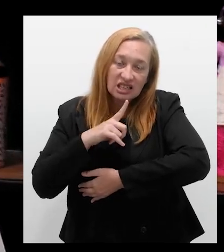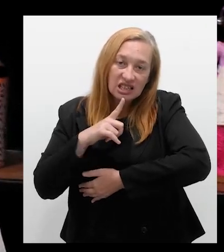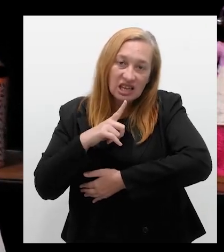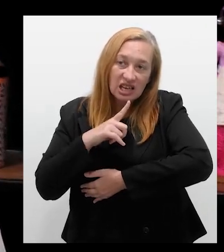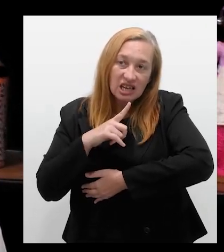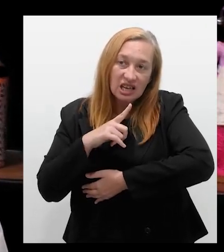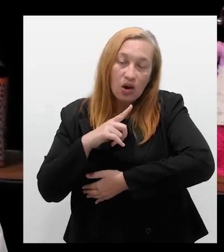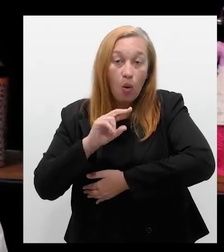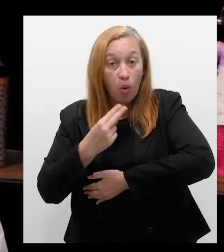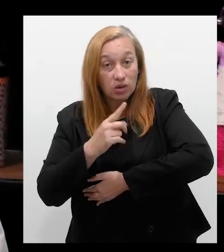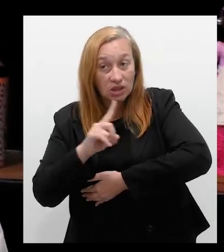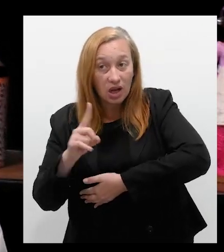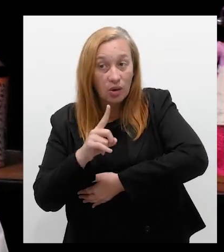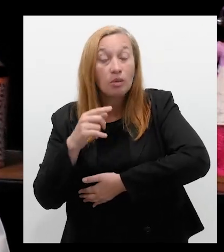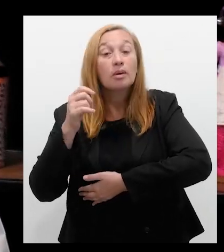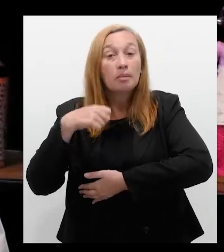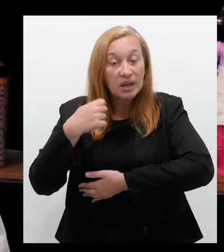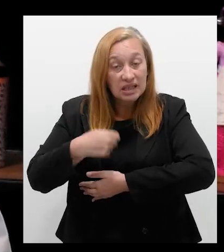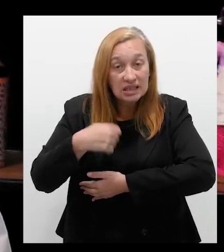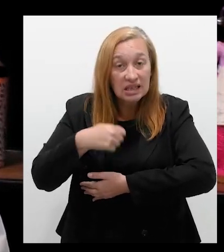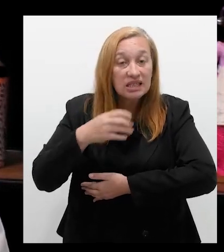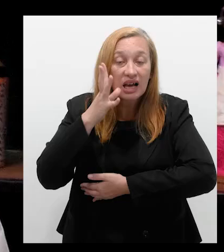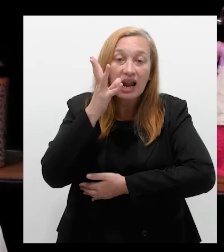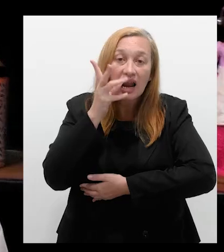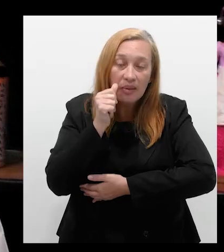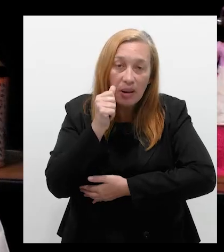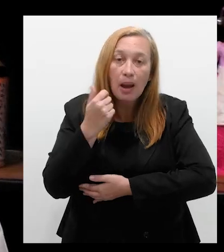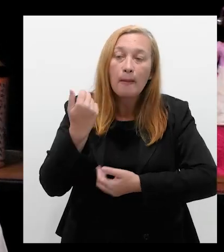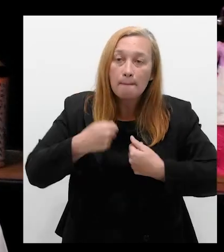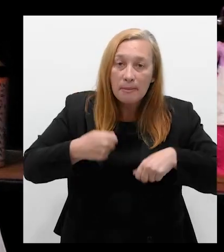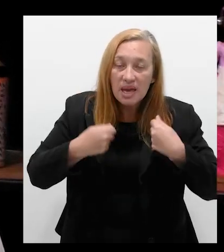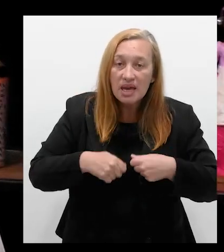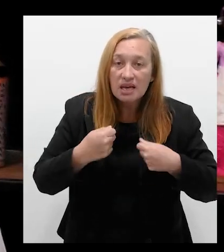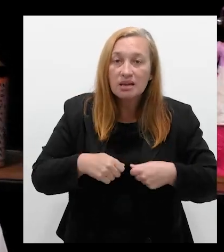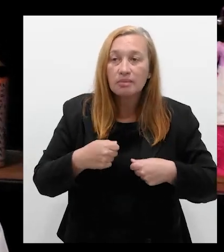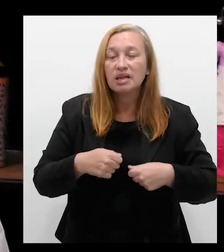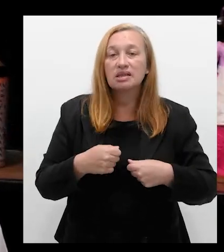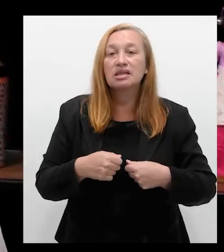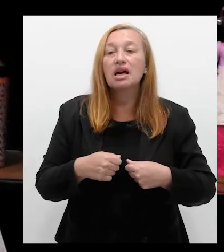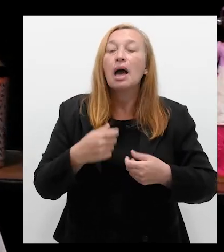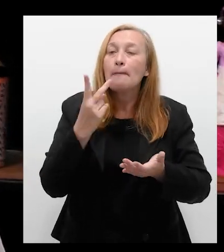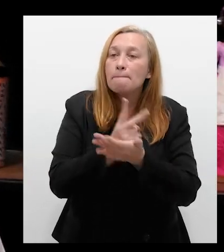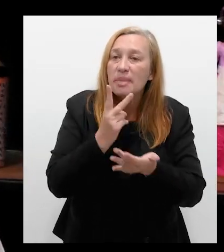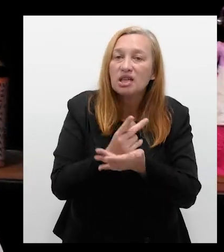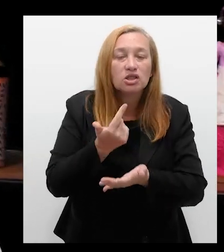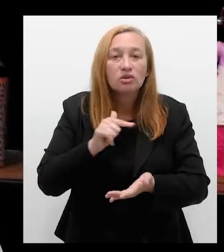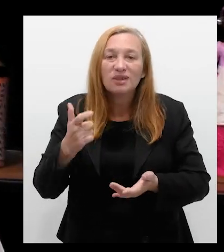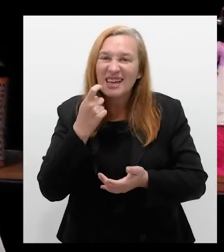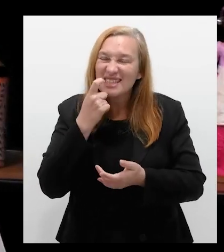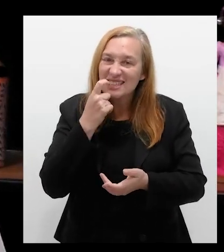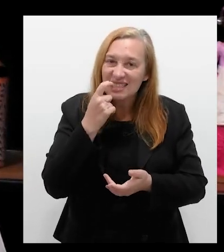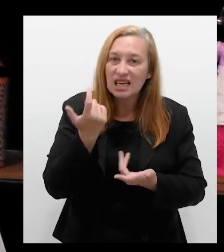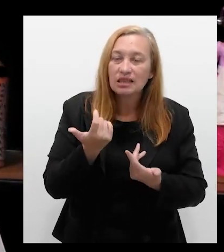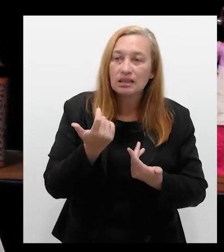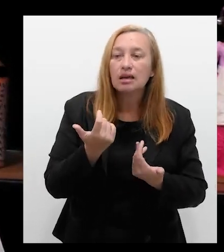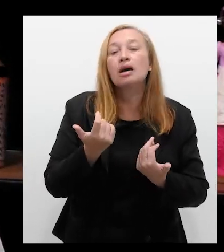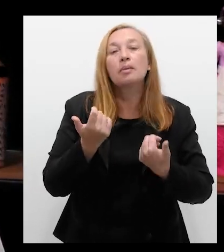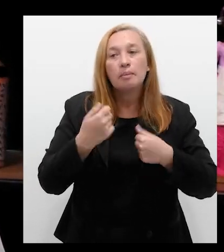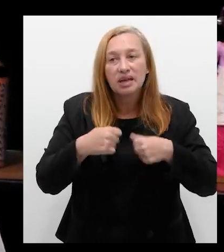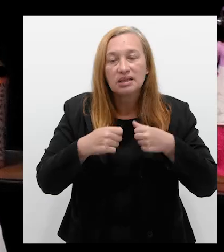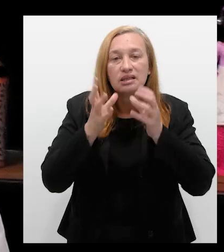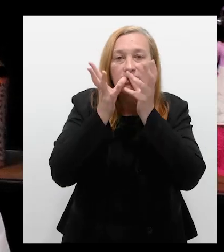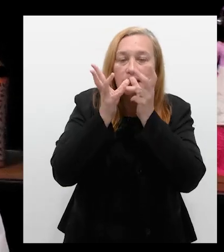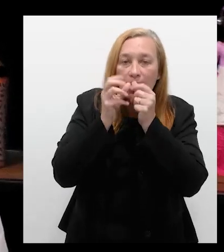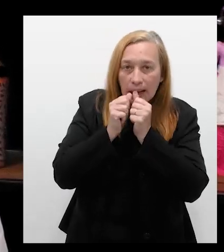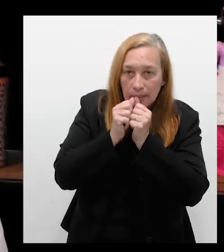mais que ele não tenha ali um elemento dentário irrompido, ou seja, nascido, né, o papai, a mamãe, o cuidador, né, ele já tem que fazer